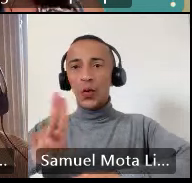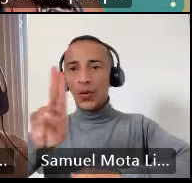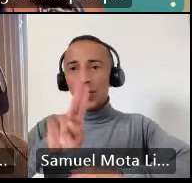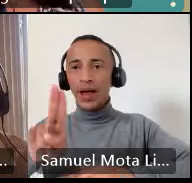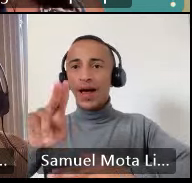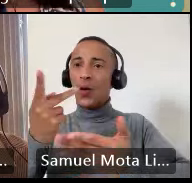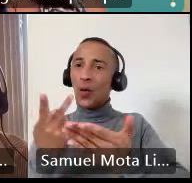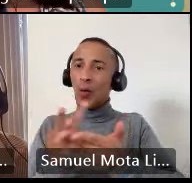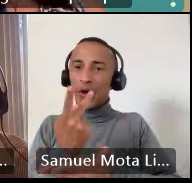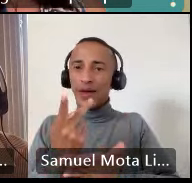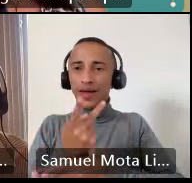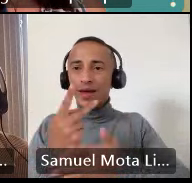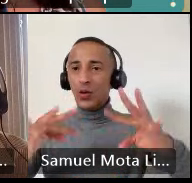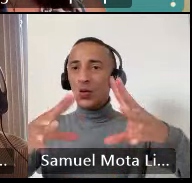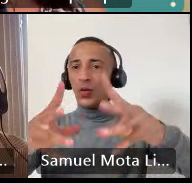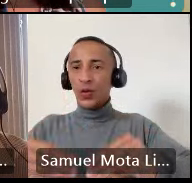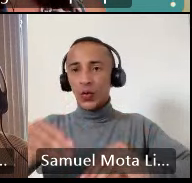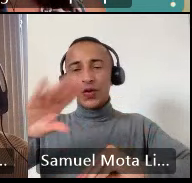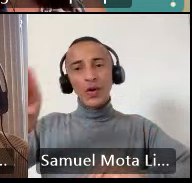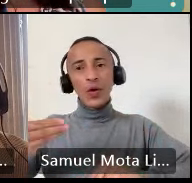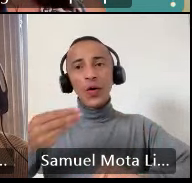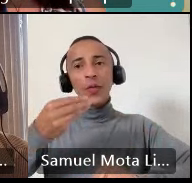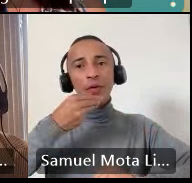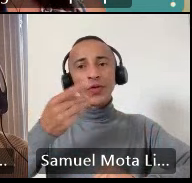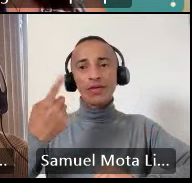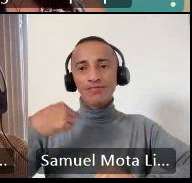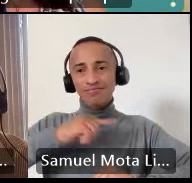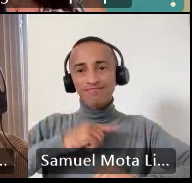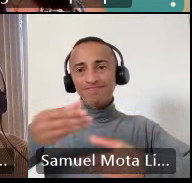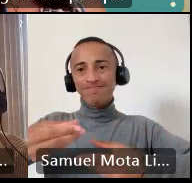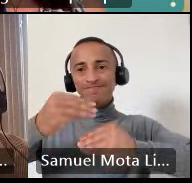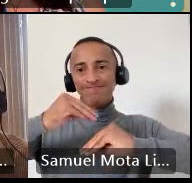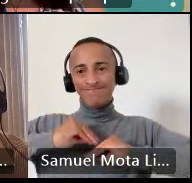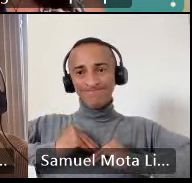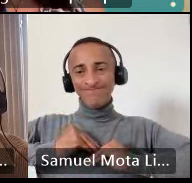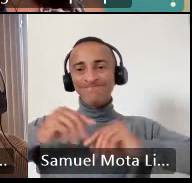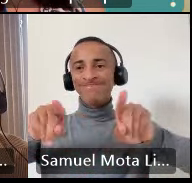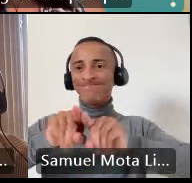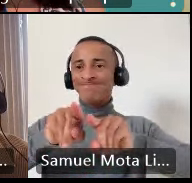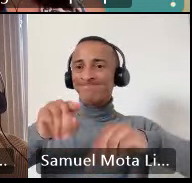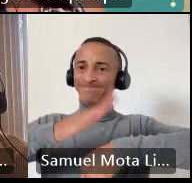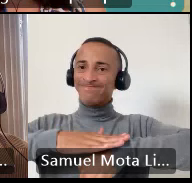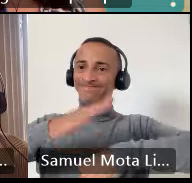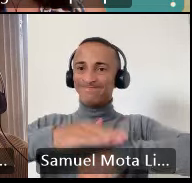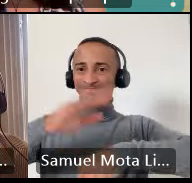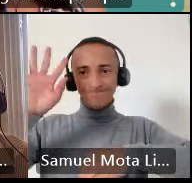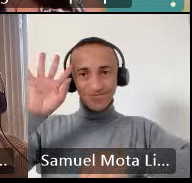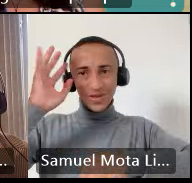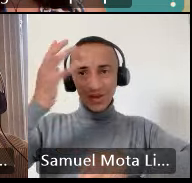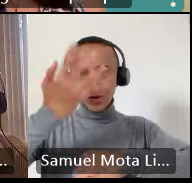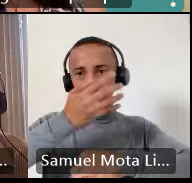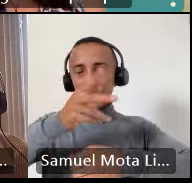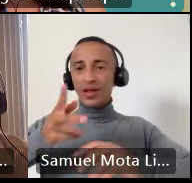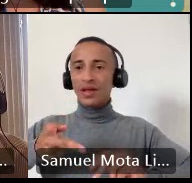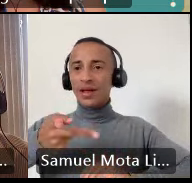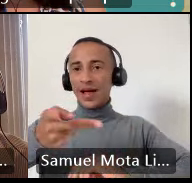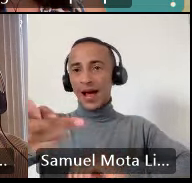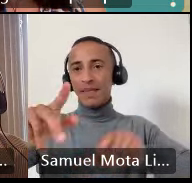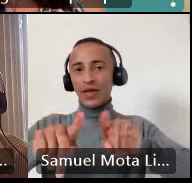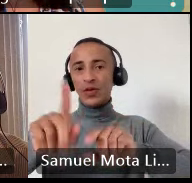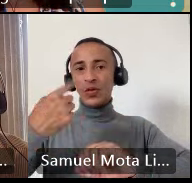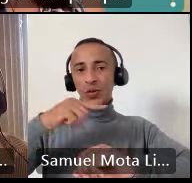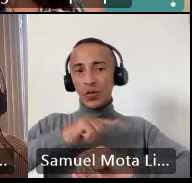todas essas oportunidades que nos são postas né na em determinadas decisões determinados caminhos que nós temos